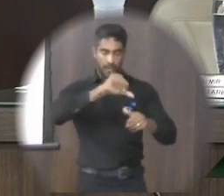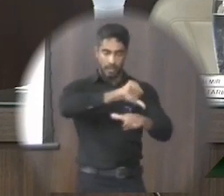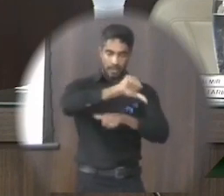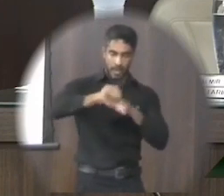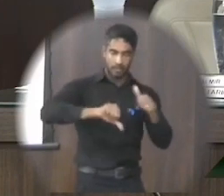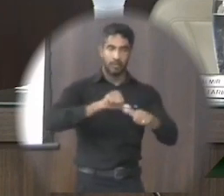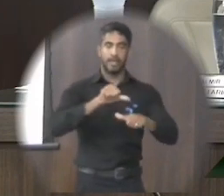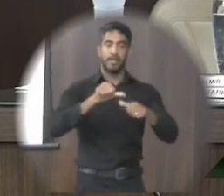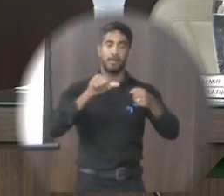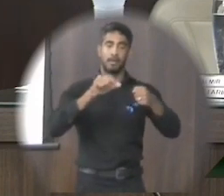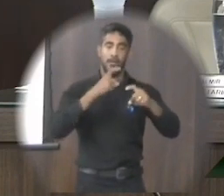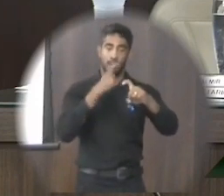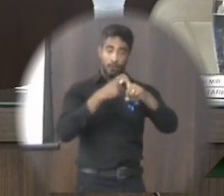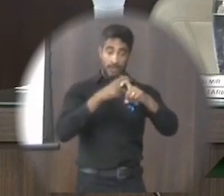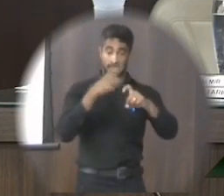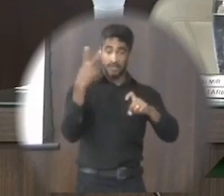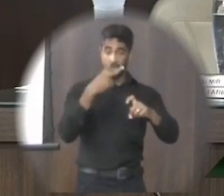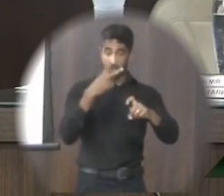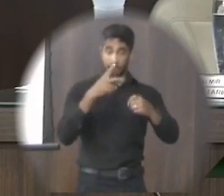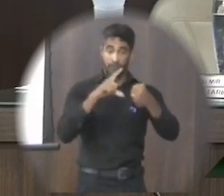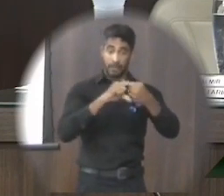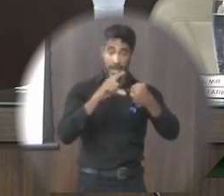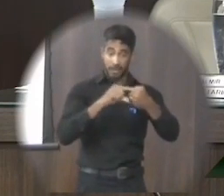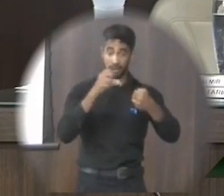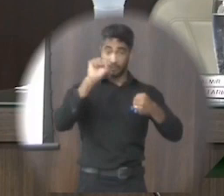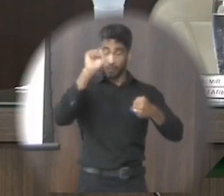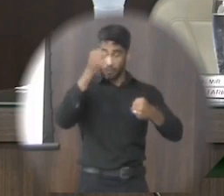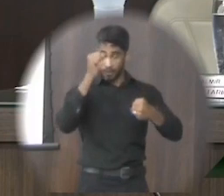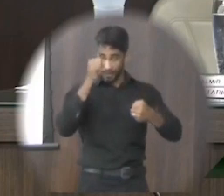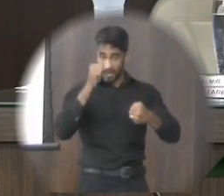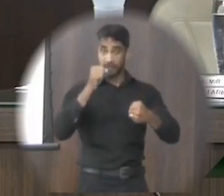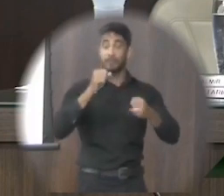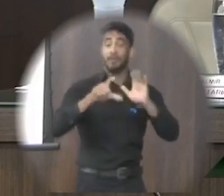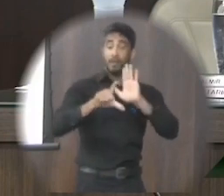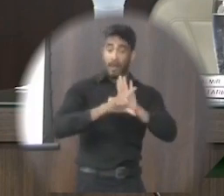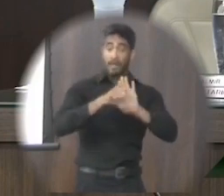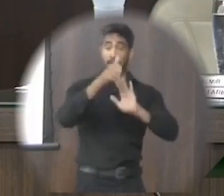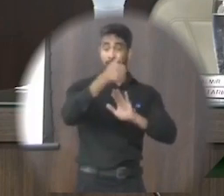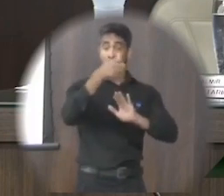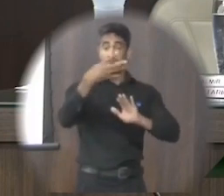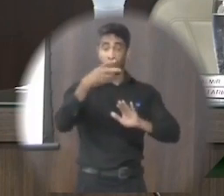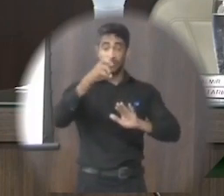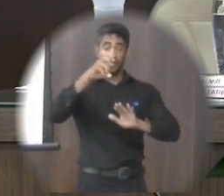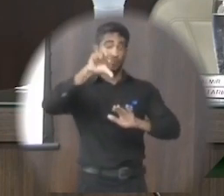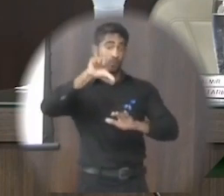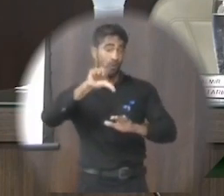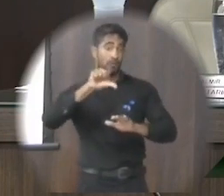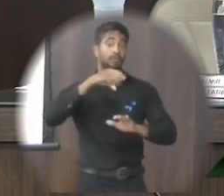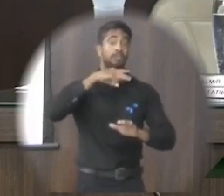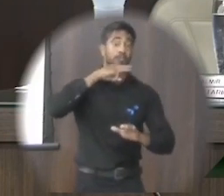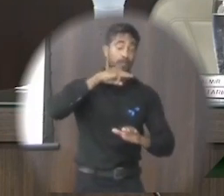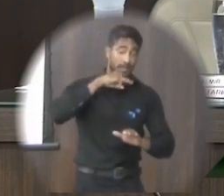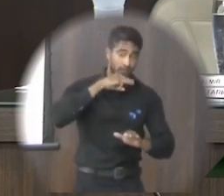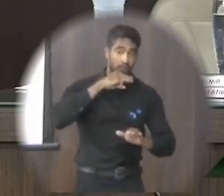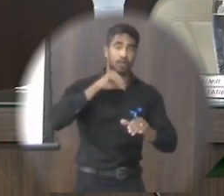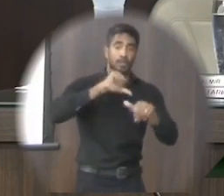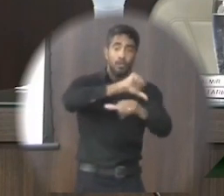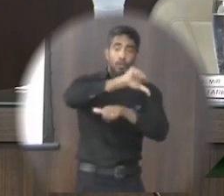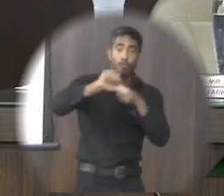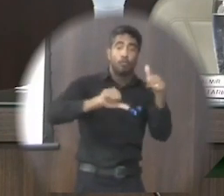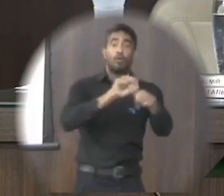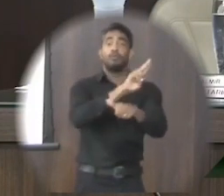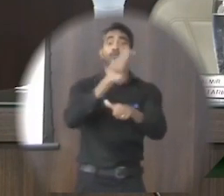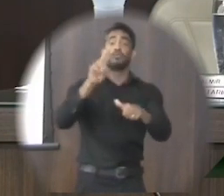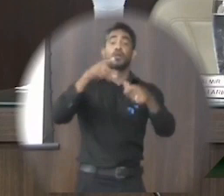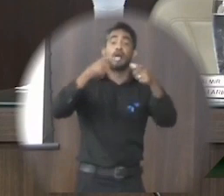artigo 8º, da lei 1459, de 8 de março de 2002, que dispõe sobre denominação de próprios públicos e dá